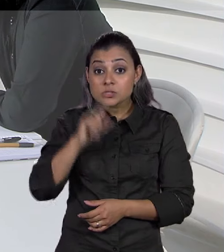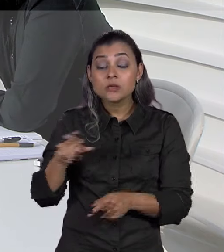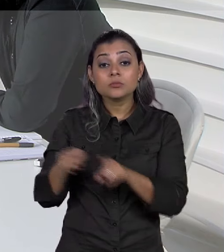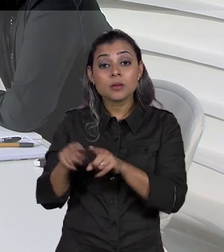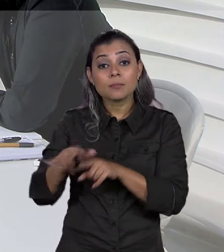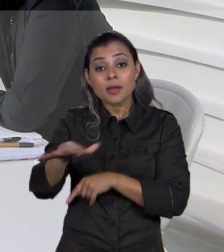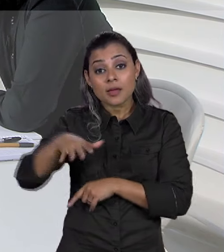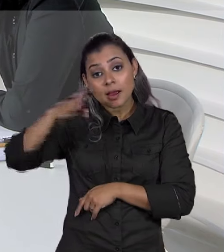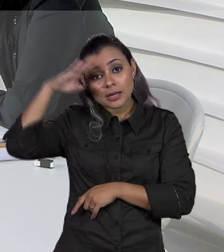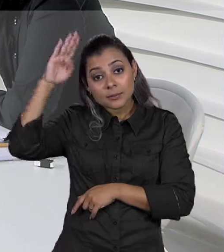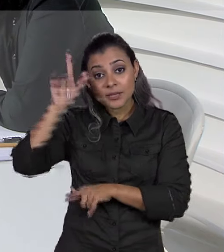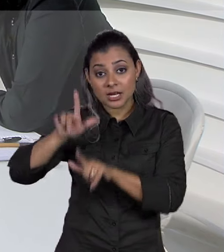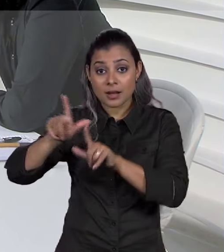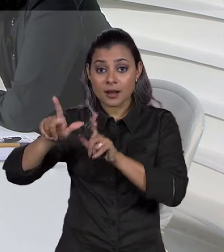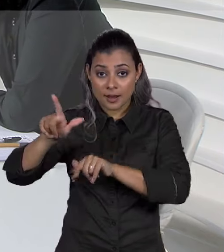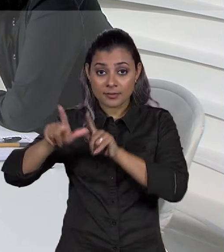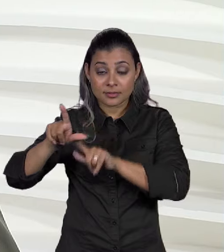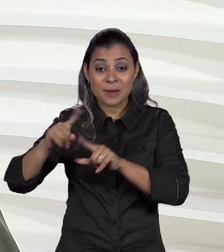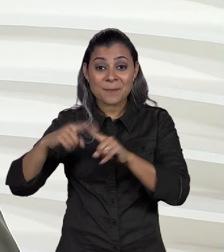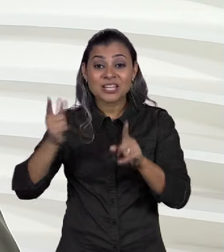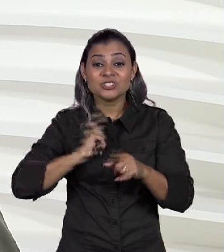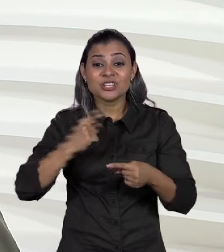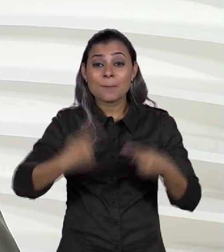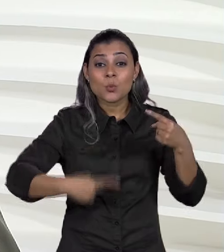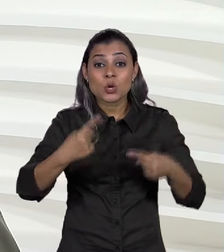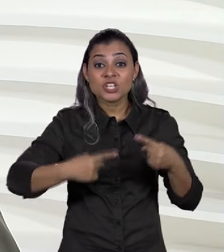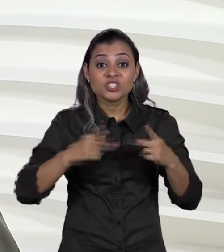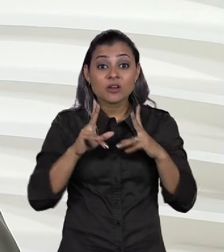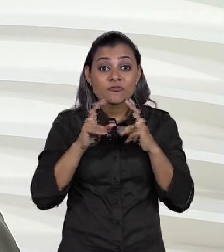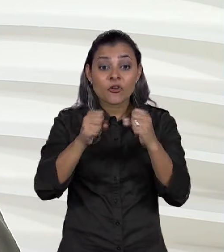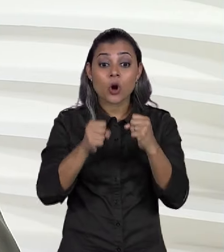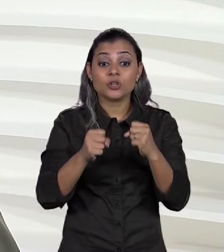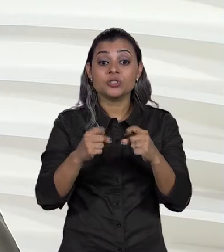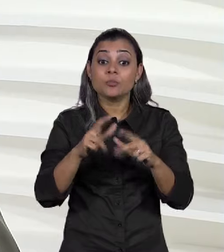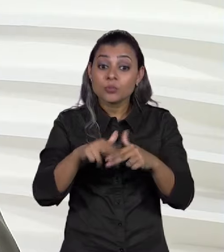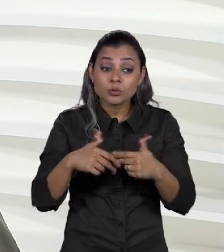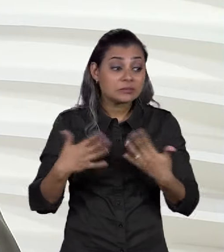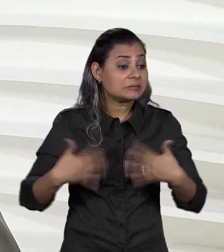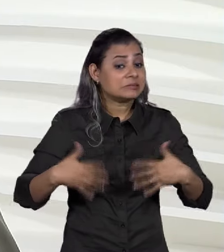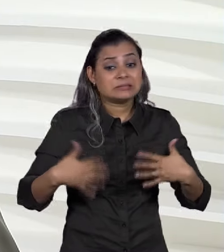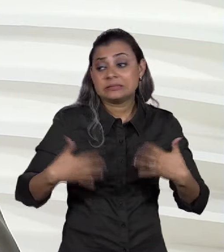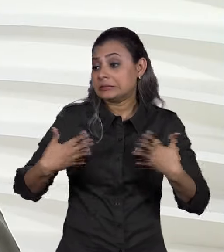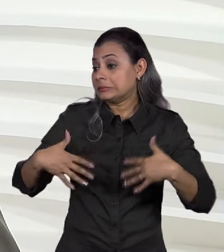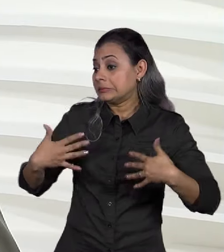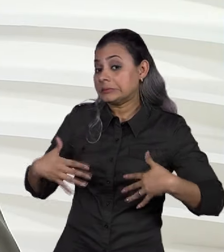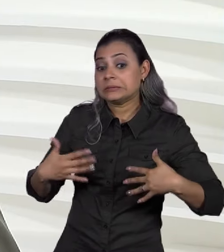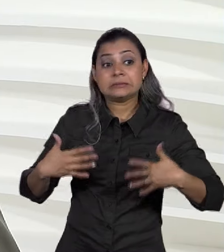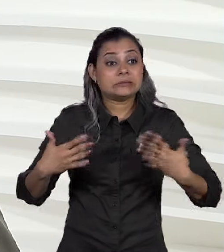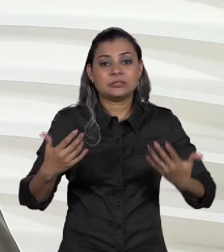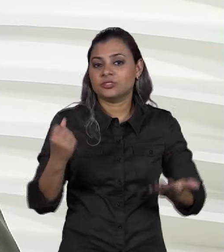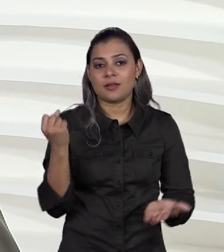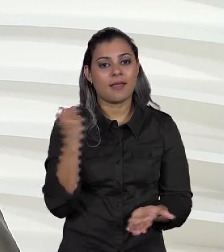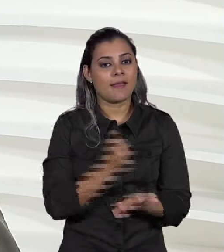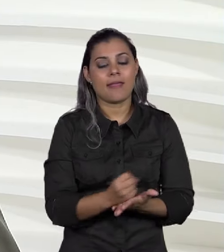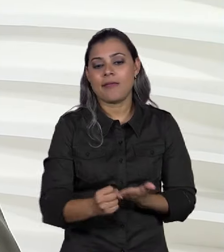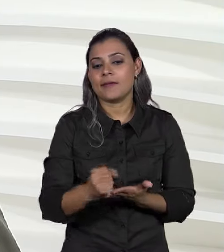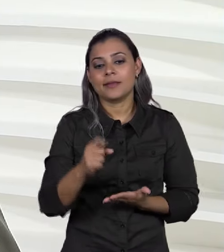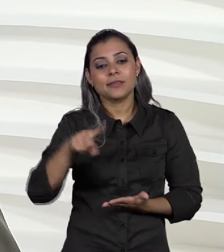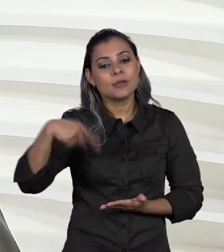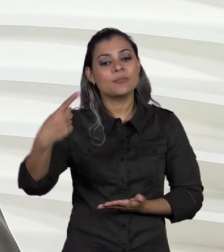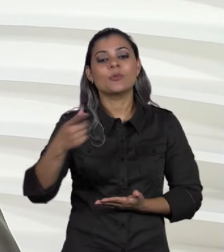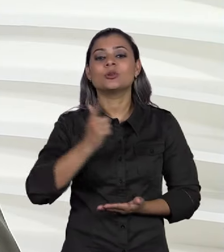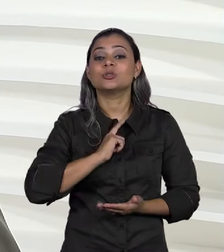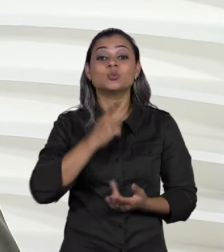política com ele solta. E aí automaticamente a gente foi se servindo. Quando a gente viu, a gente estava. Não